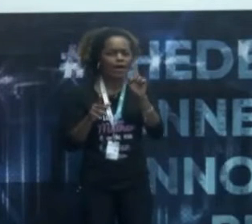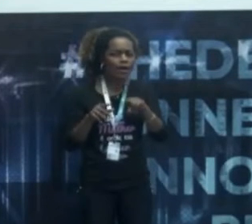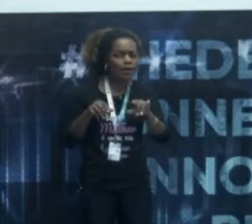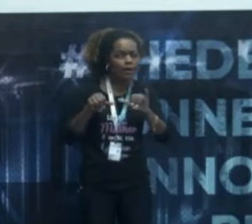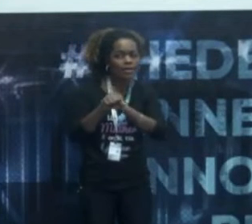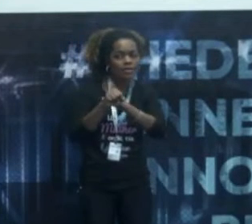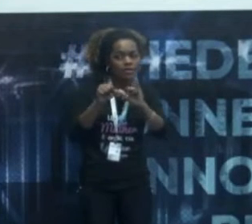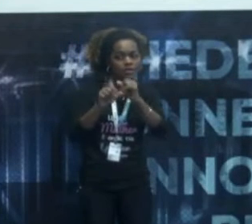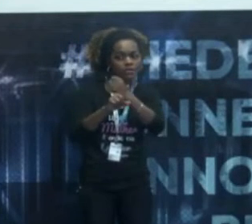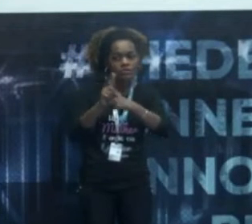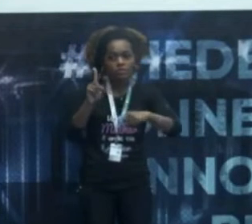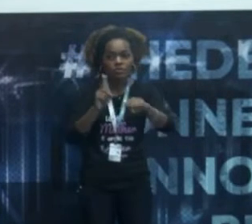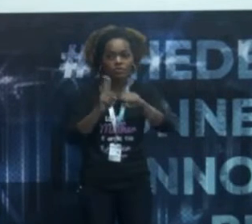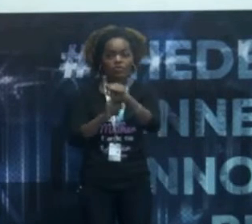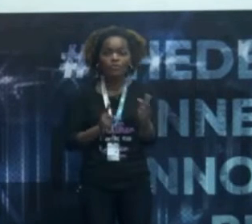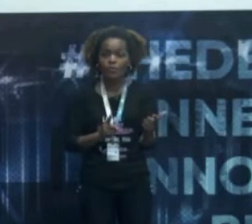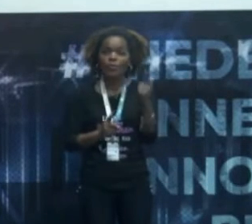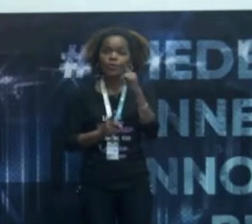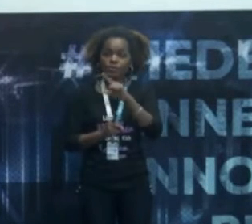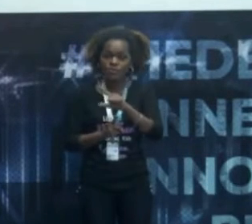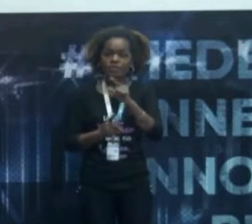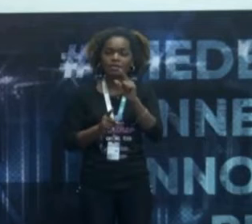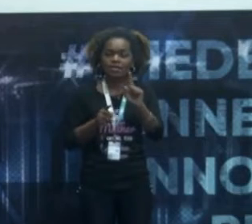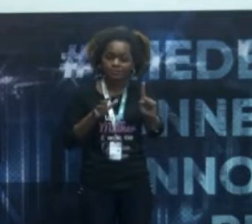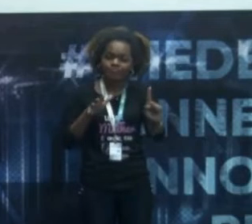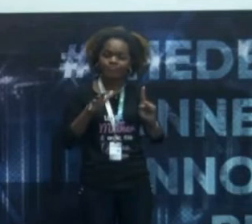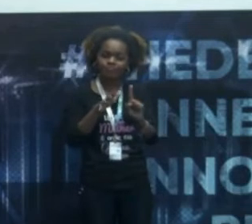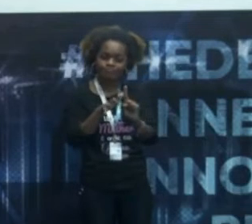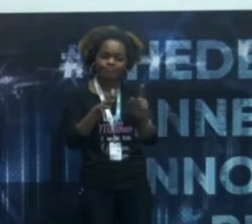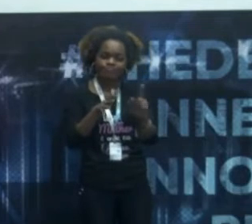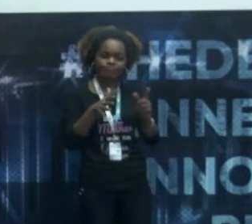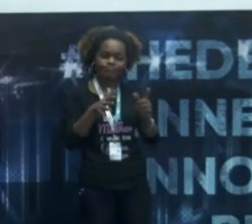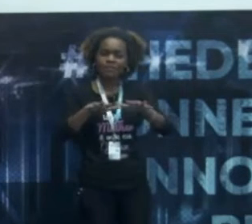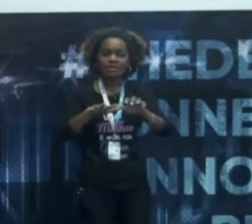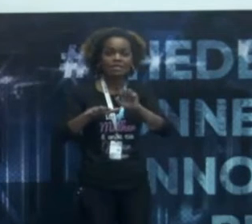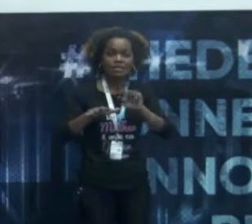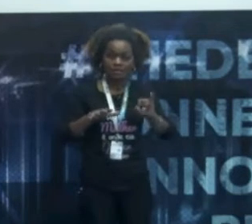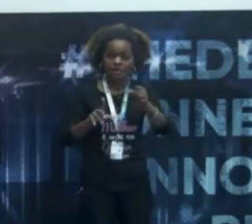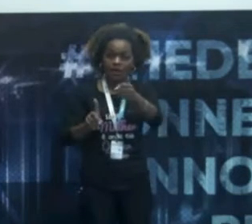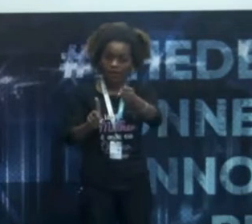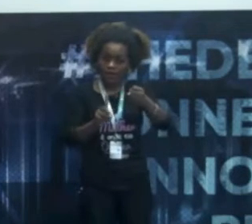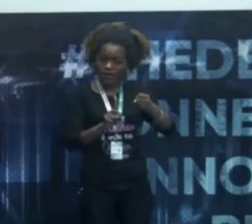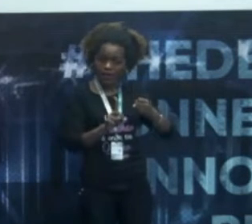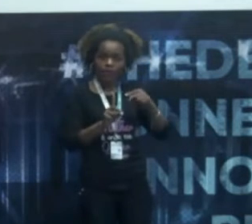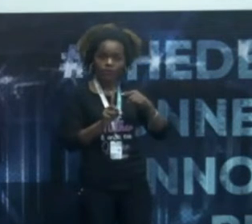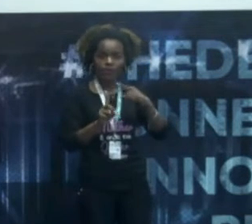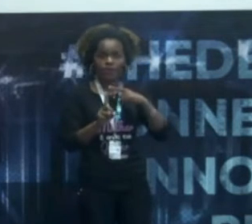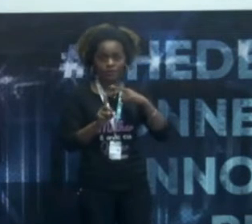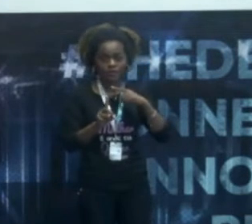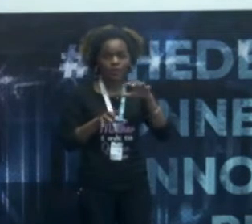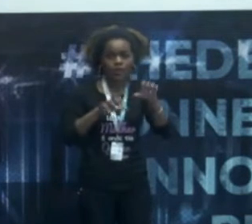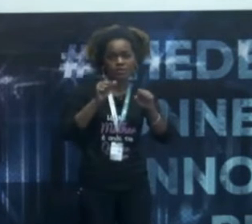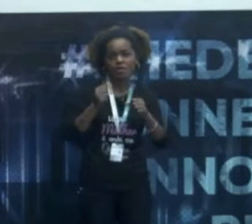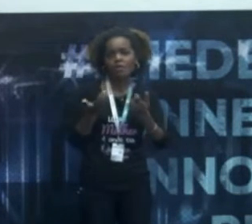sociedade consiga ser mais autossuficiente, porque se eu estou empregado, eu pago impostos, eu recolho para a previdência, eu contribuo, toda a